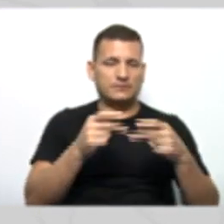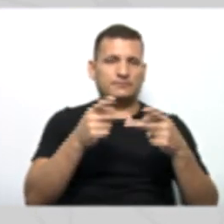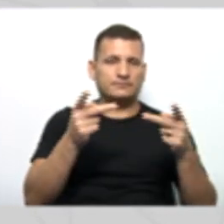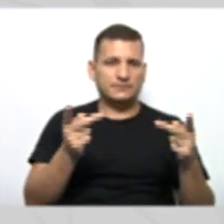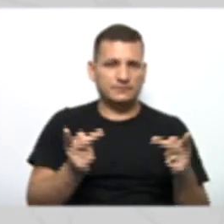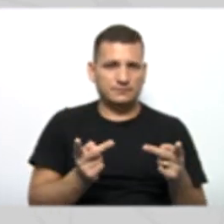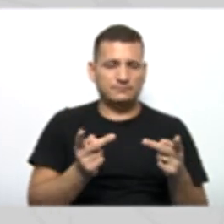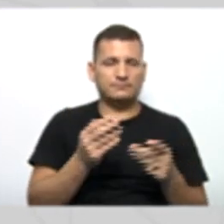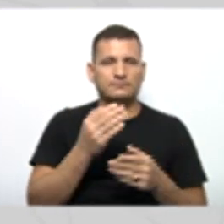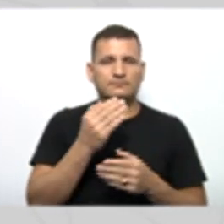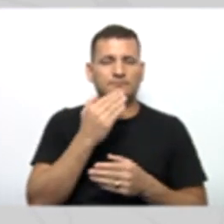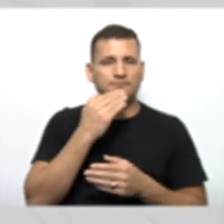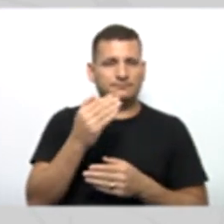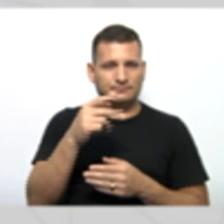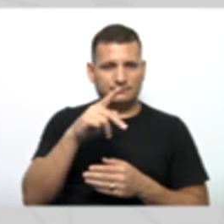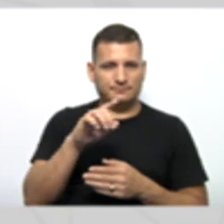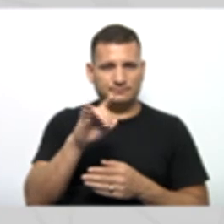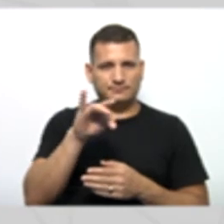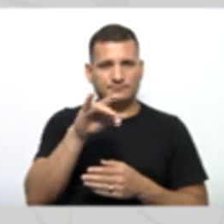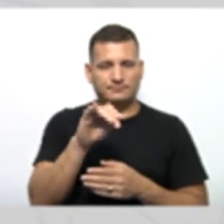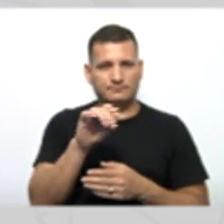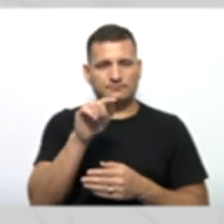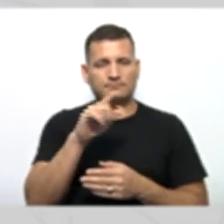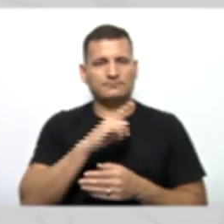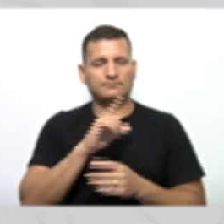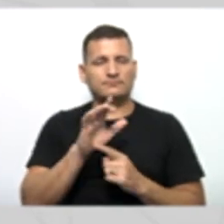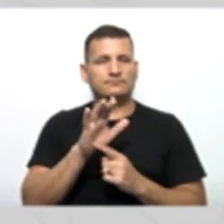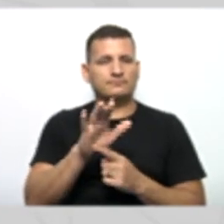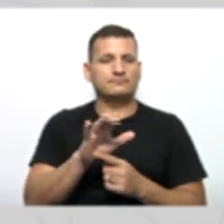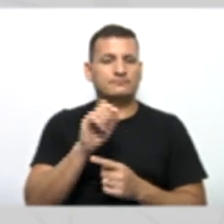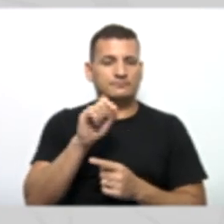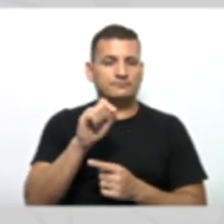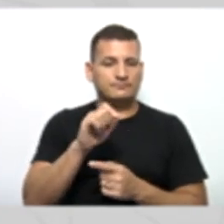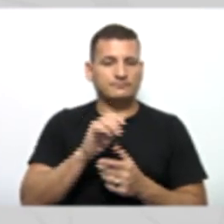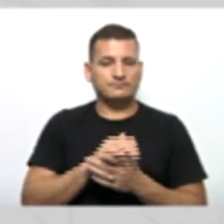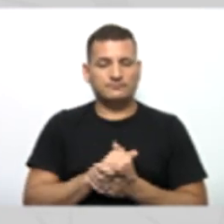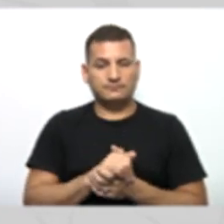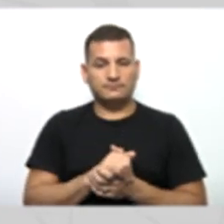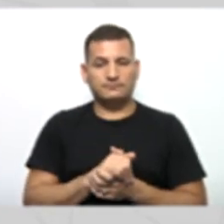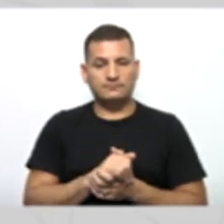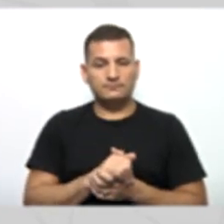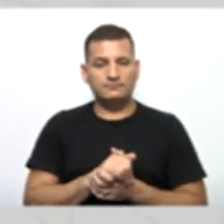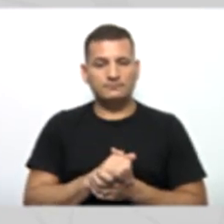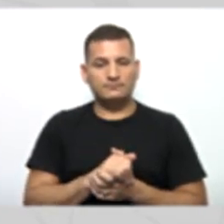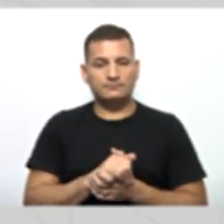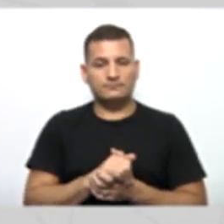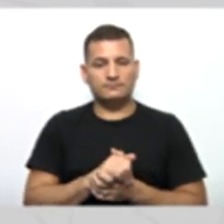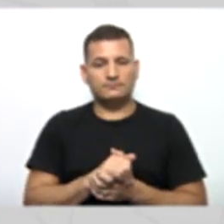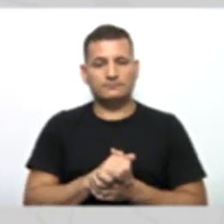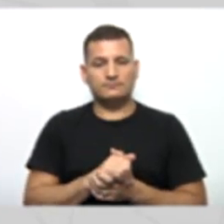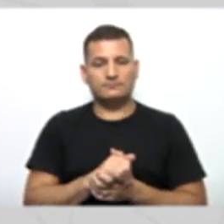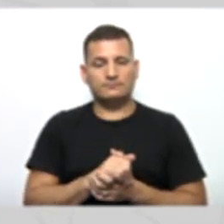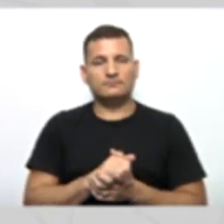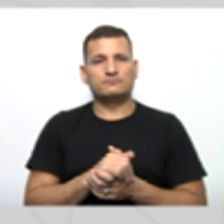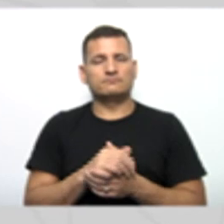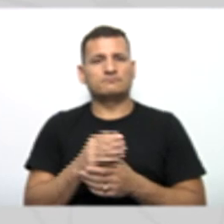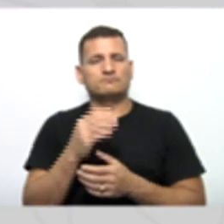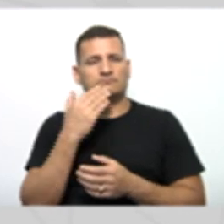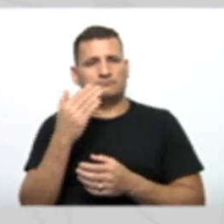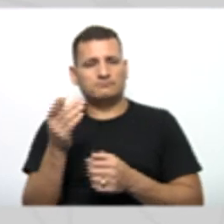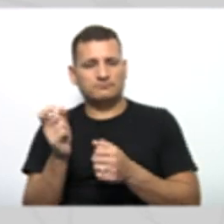um pedido pode apresentar os seguintes estados. Por exemplo, objeto criado, pedido